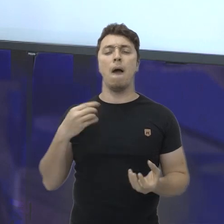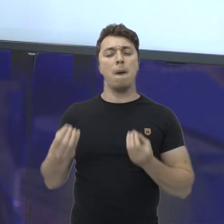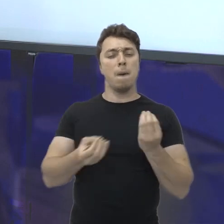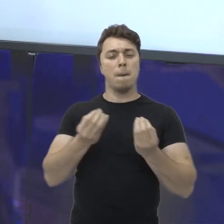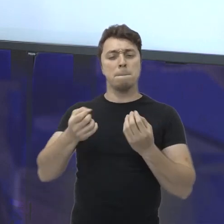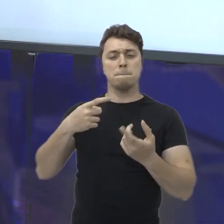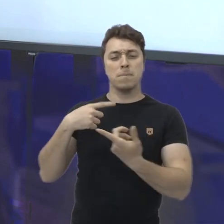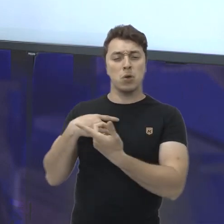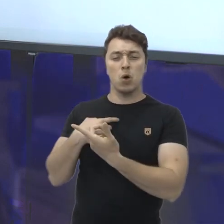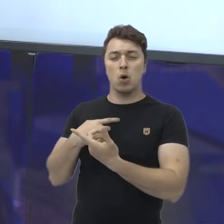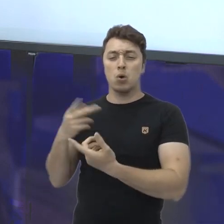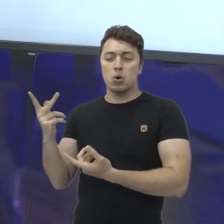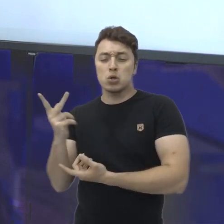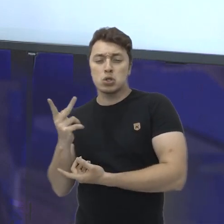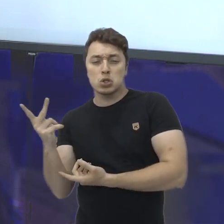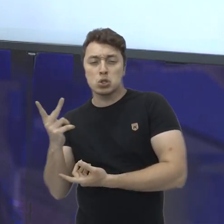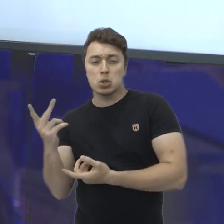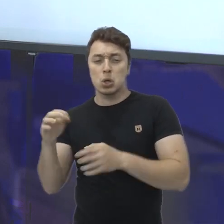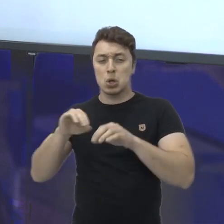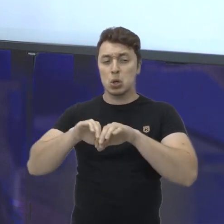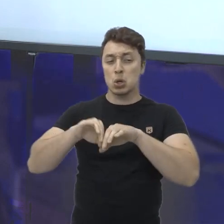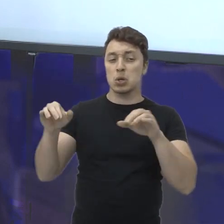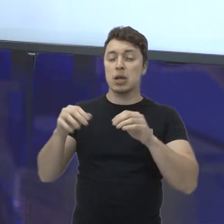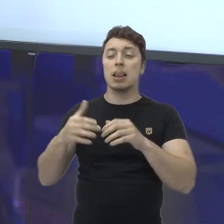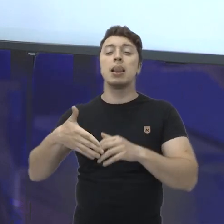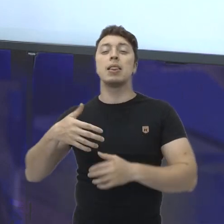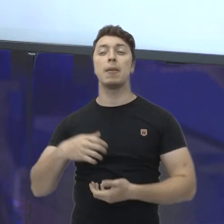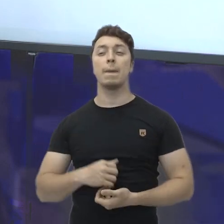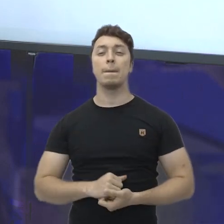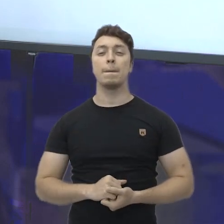para desempatar esses dois atletas.